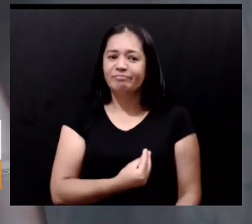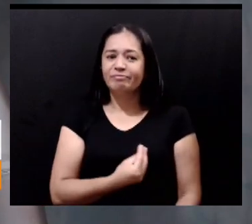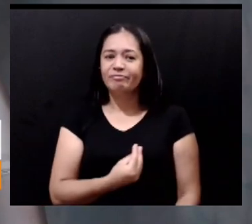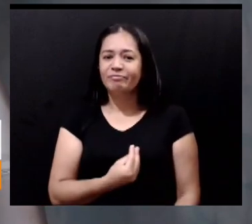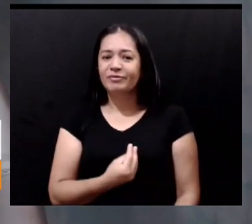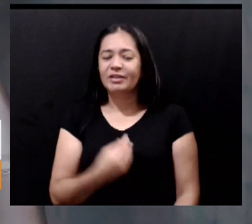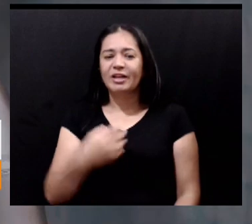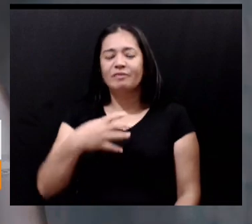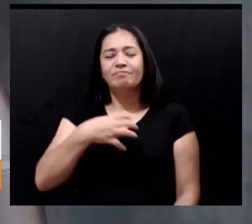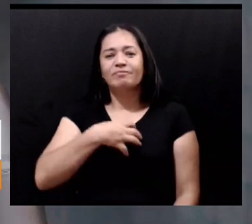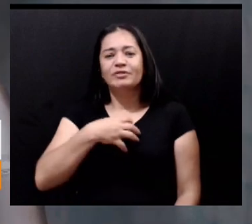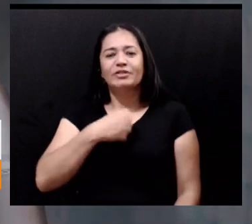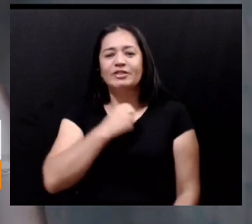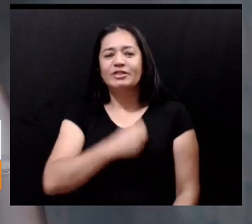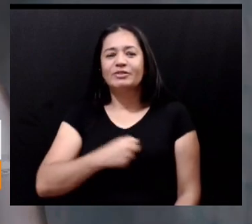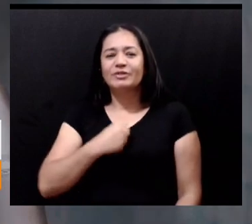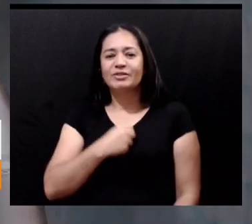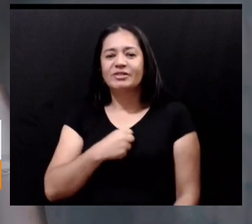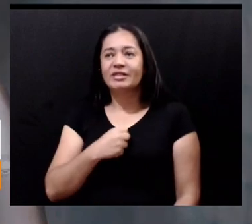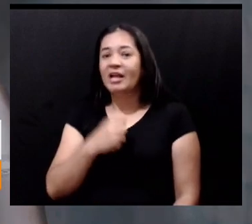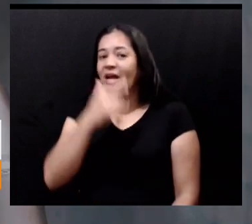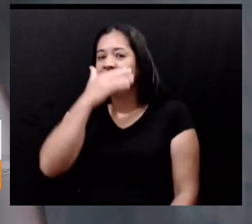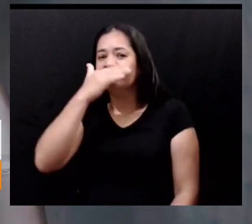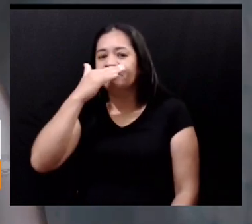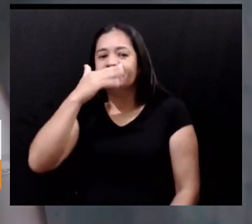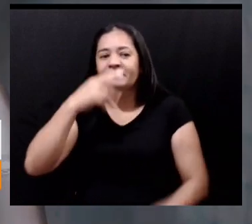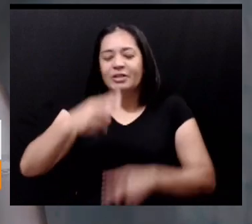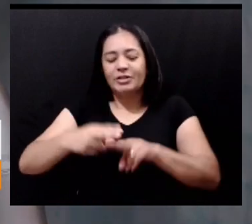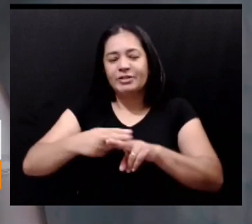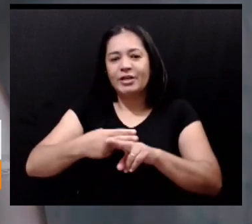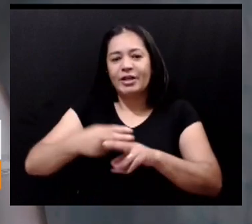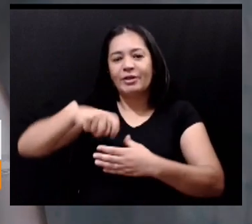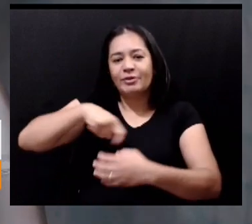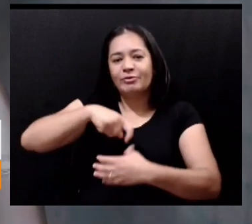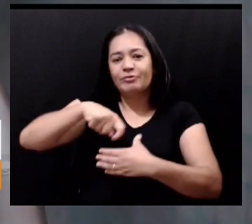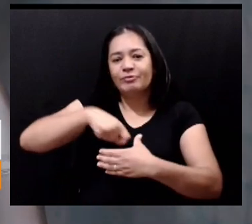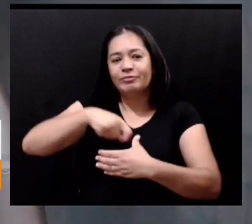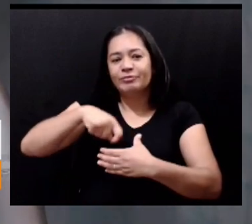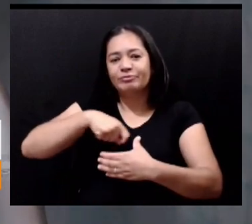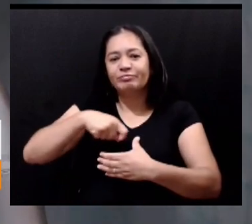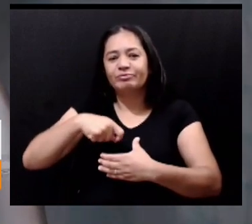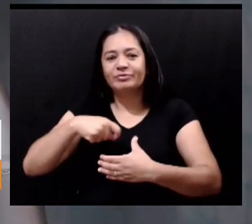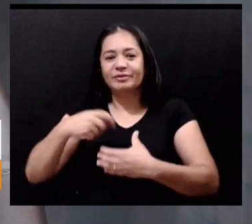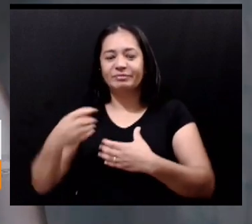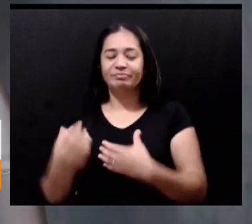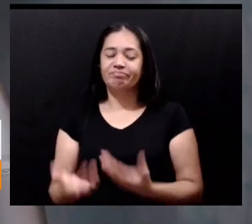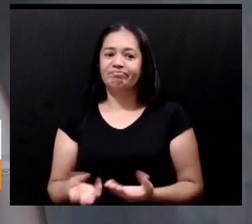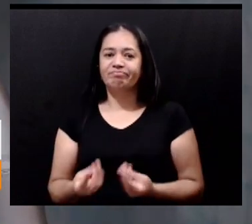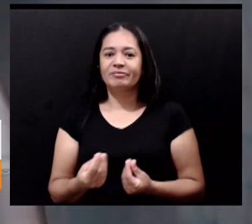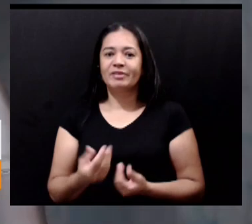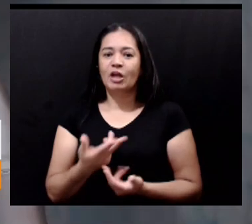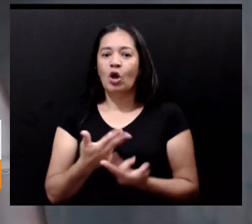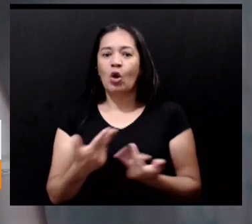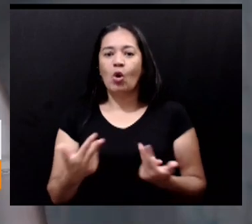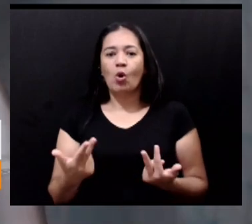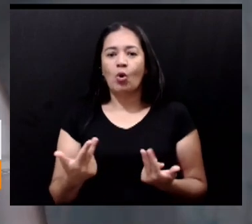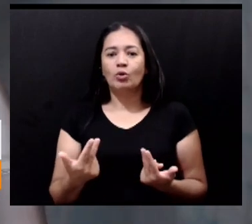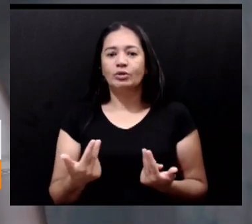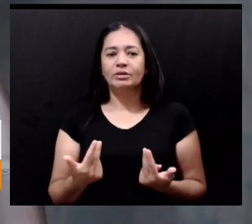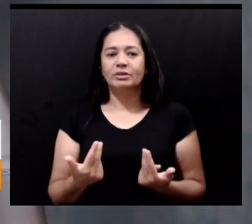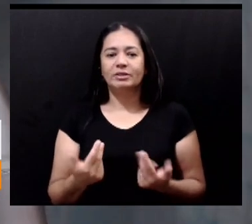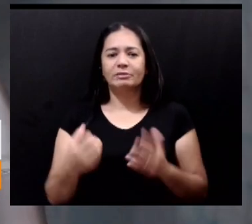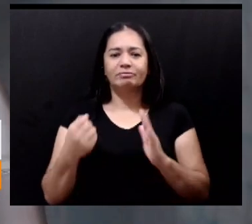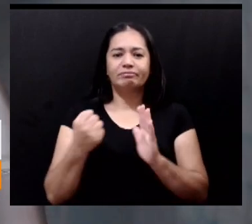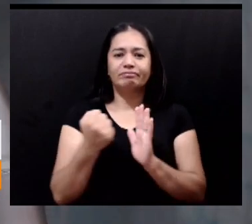quando a Marília falou, o cheiro do brigadeiro na panela, né? São coisas que foram marcando a nossa história.